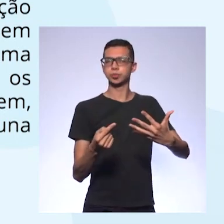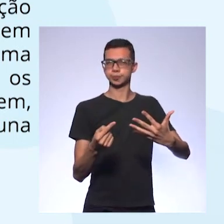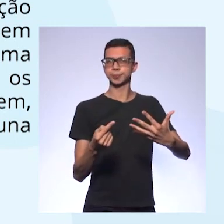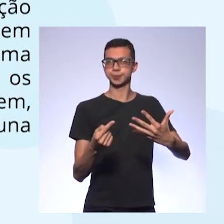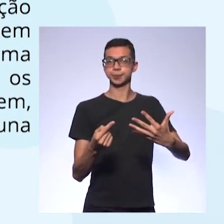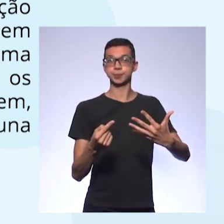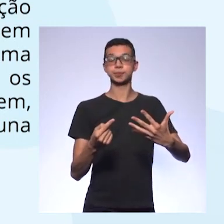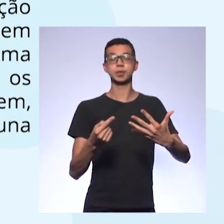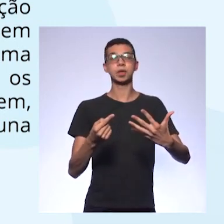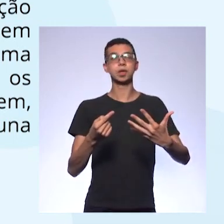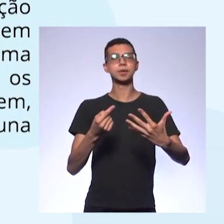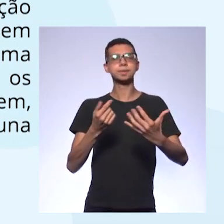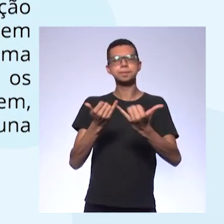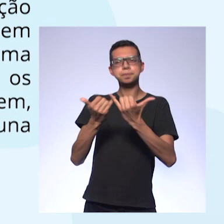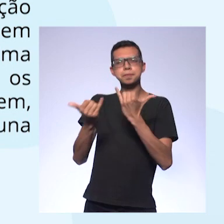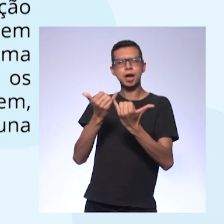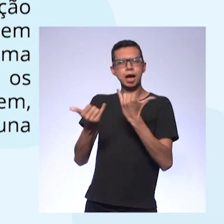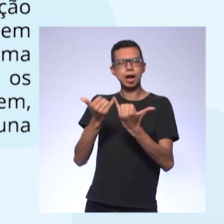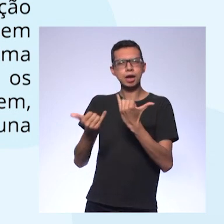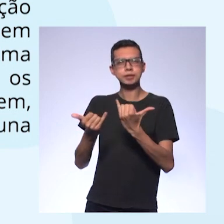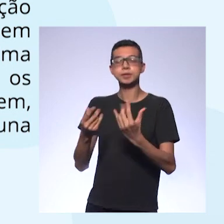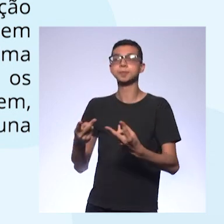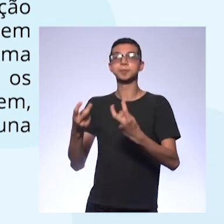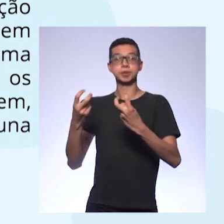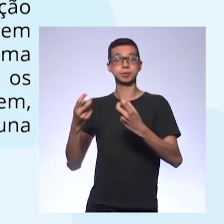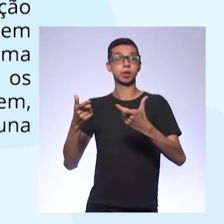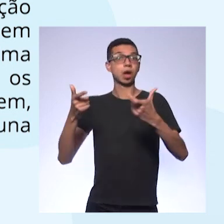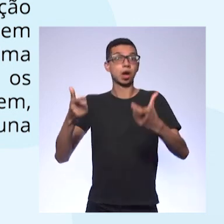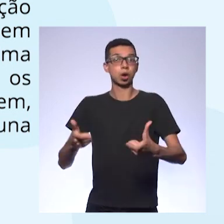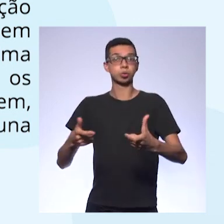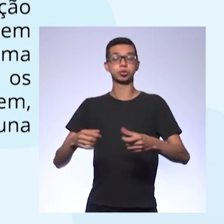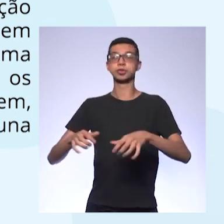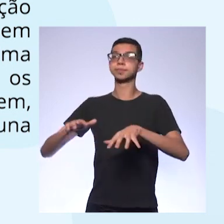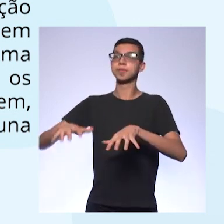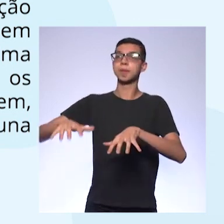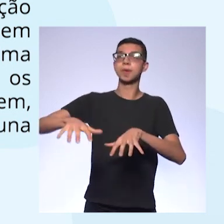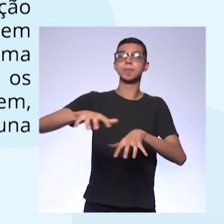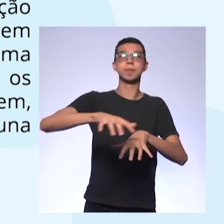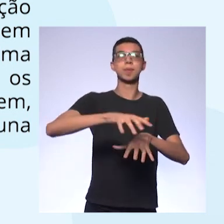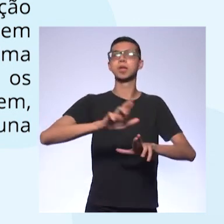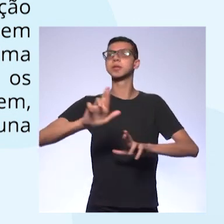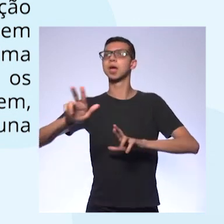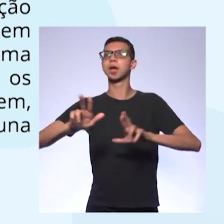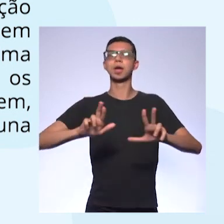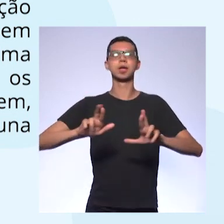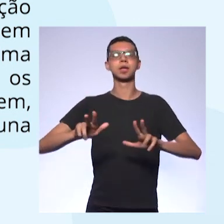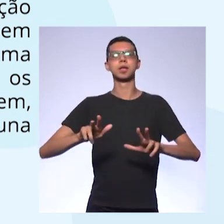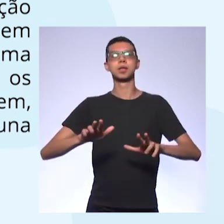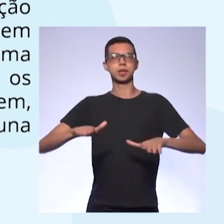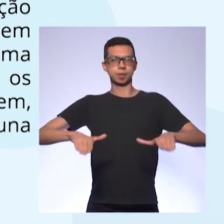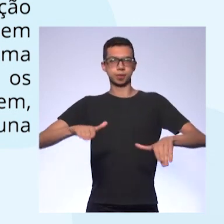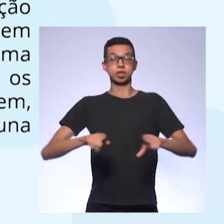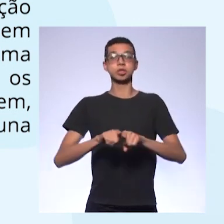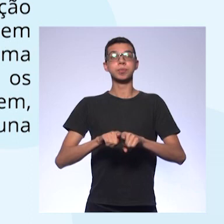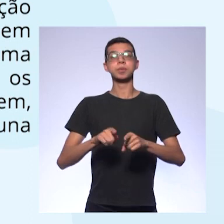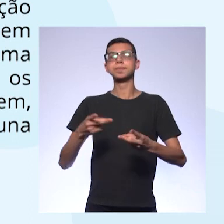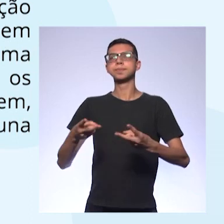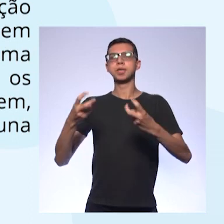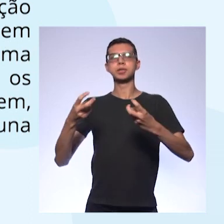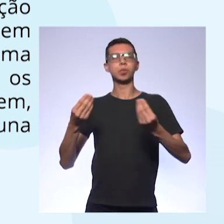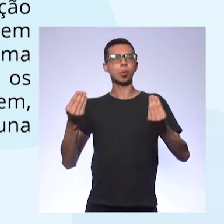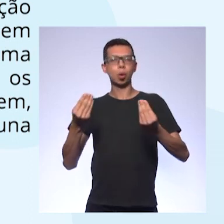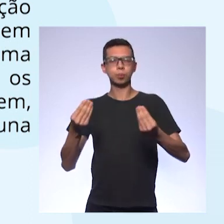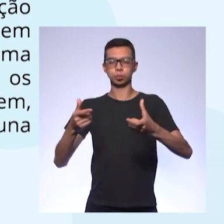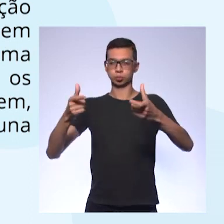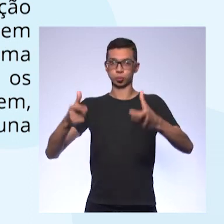que podem ser identificados em nível regional com condições de geologia e clima semelhantes